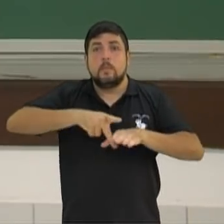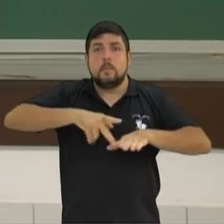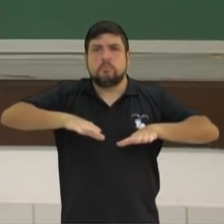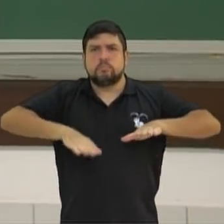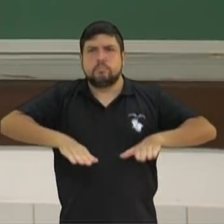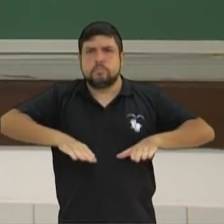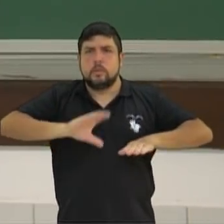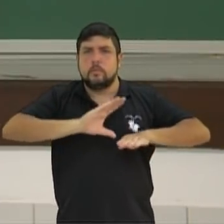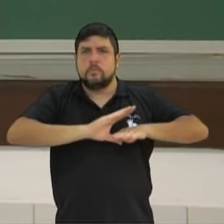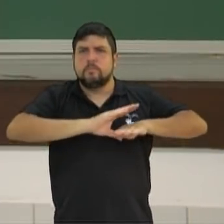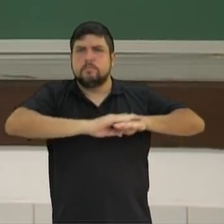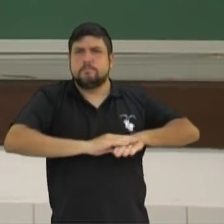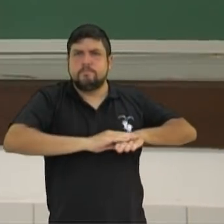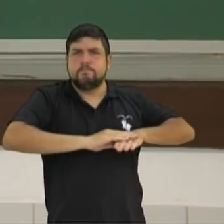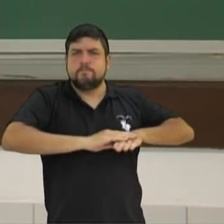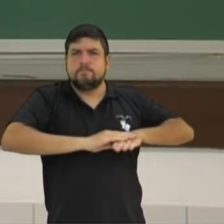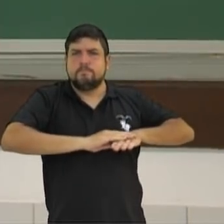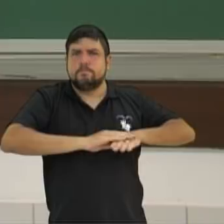da bicicleta, ok?